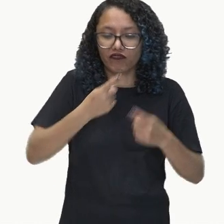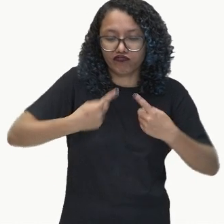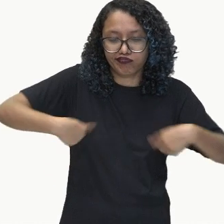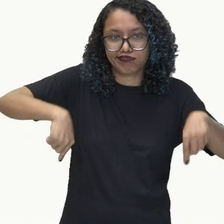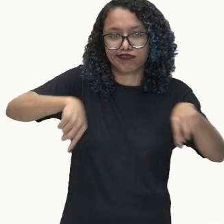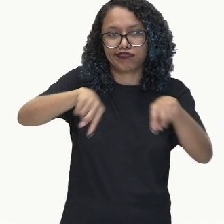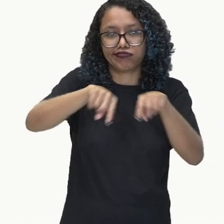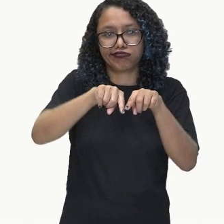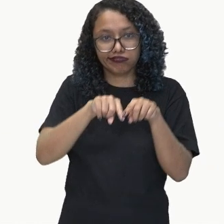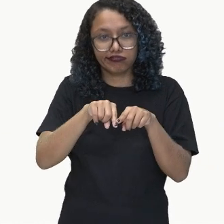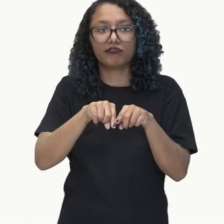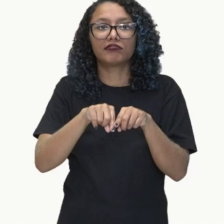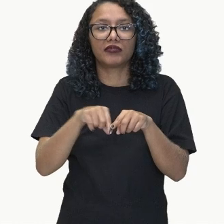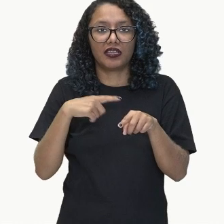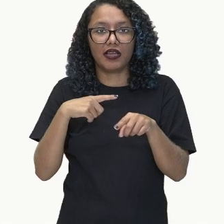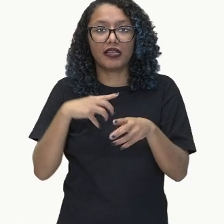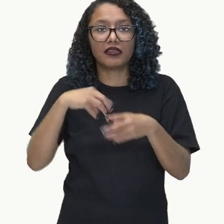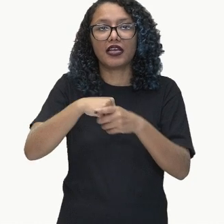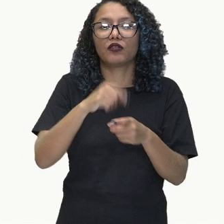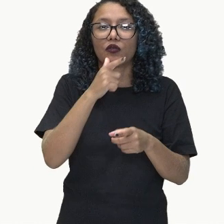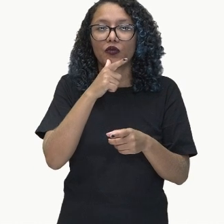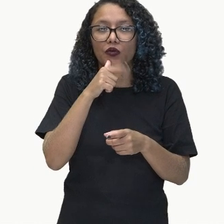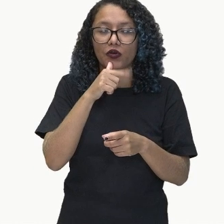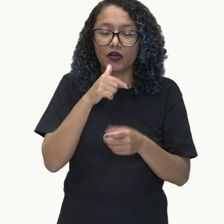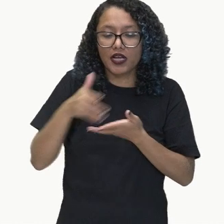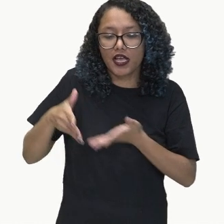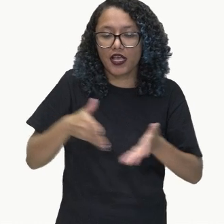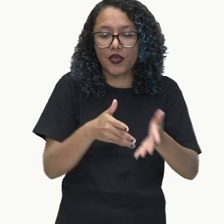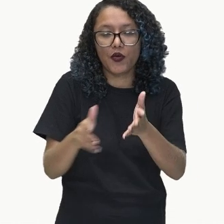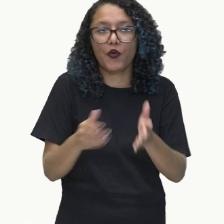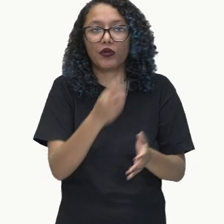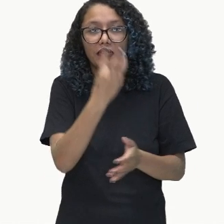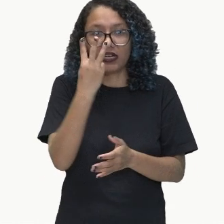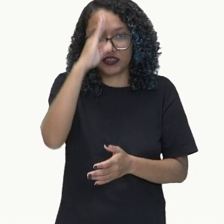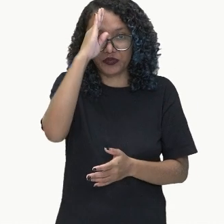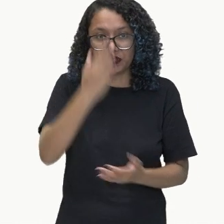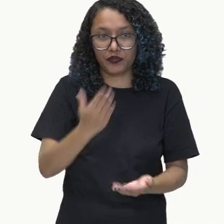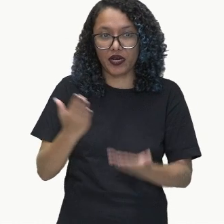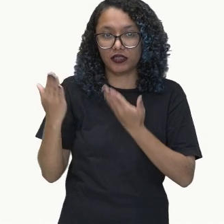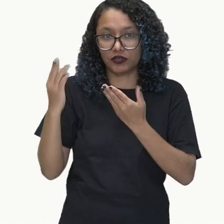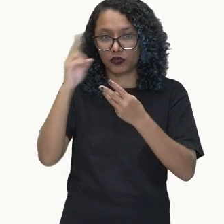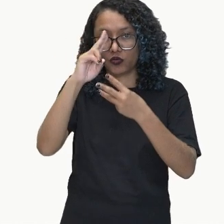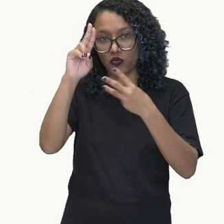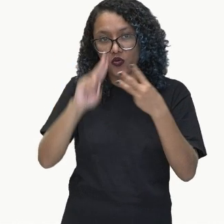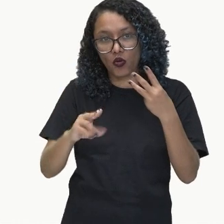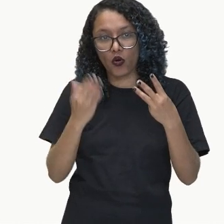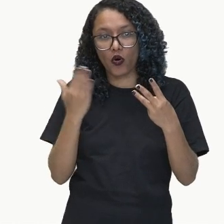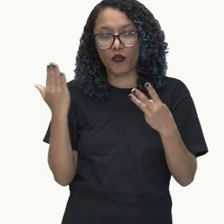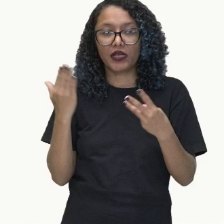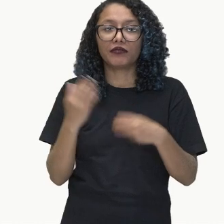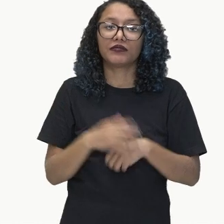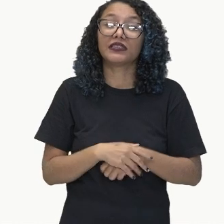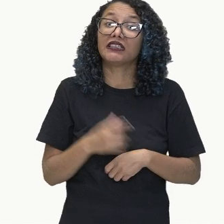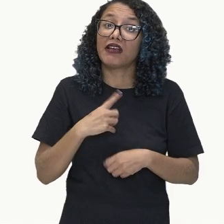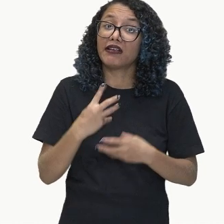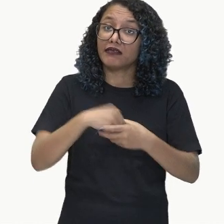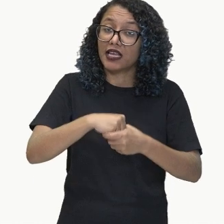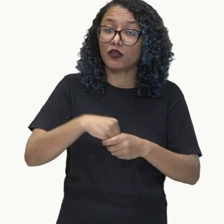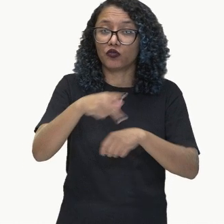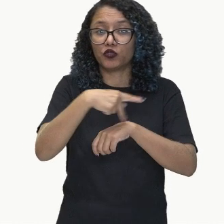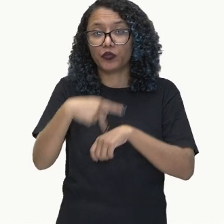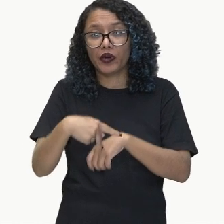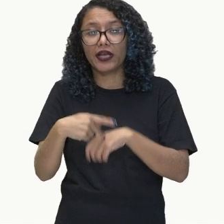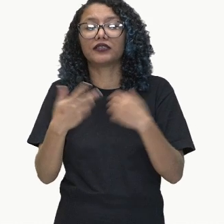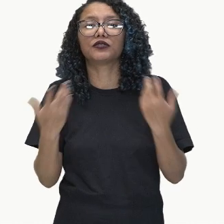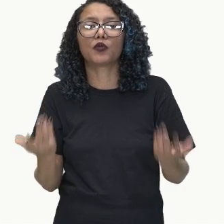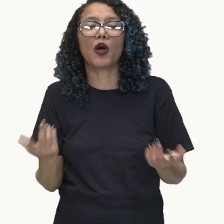Uruguai, Paraguai e Paraná, e vão estar presentes, né, nos países que têm esses nomes, como